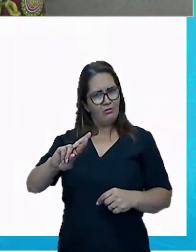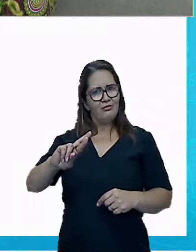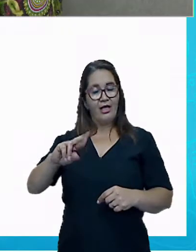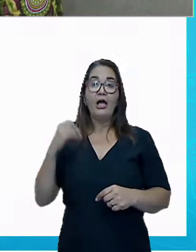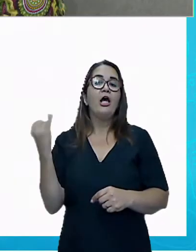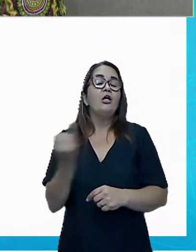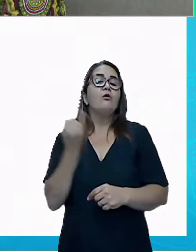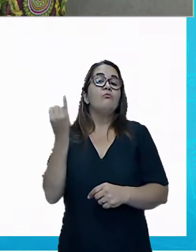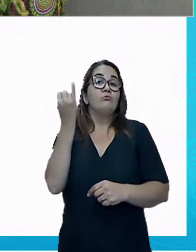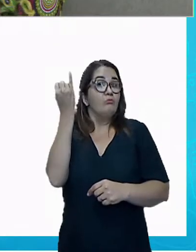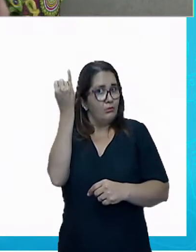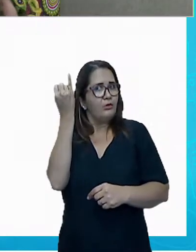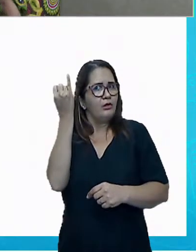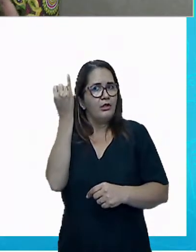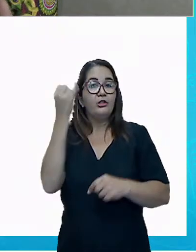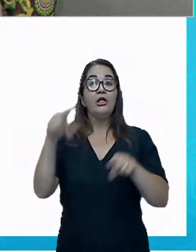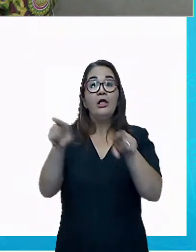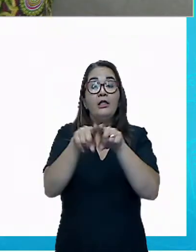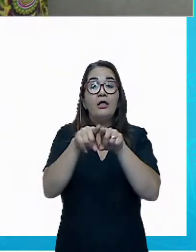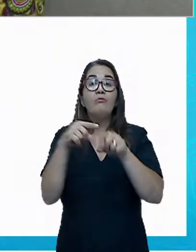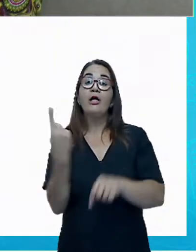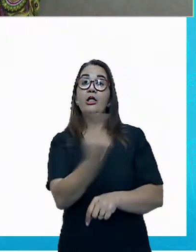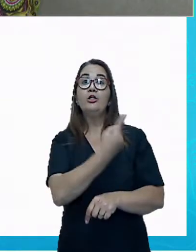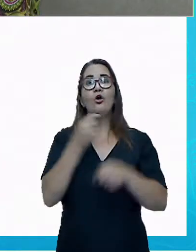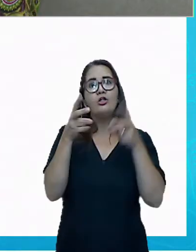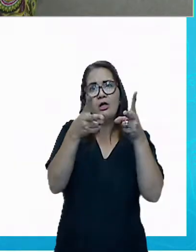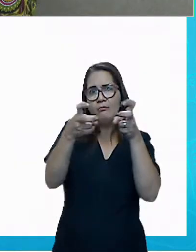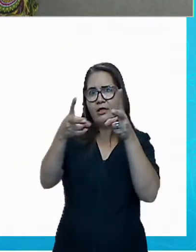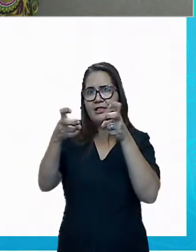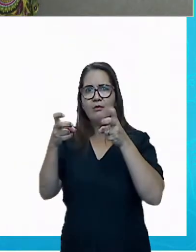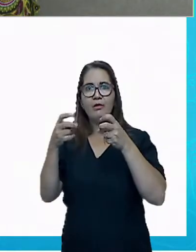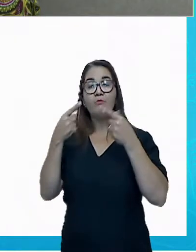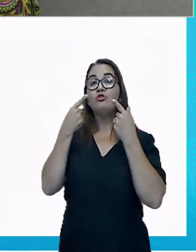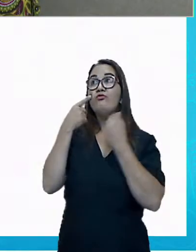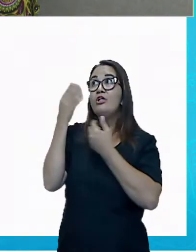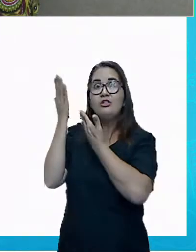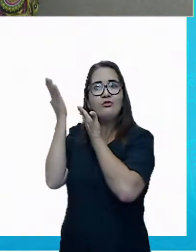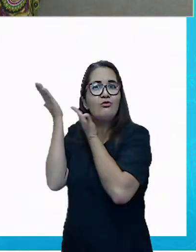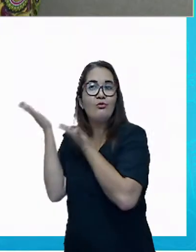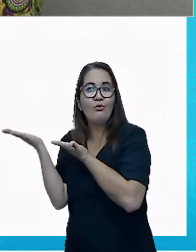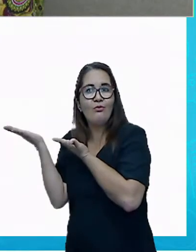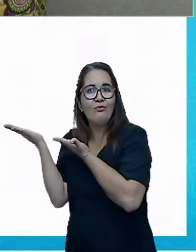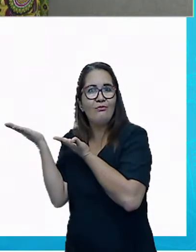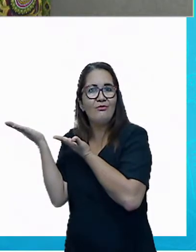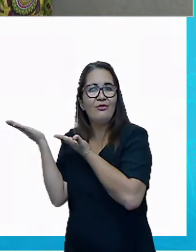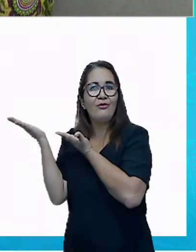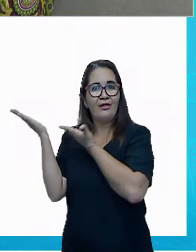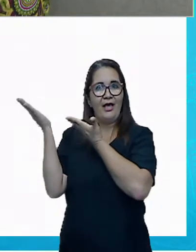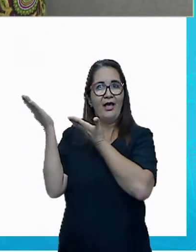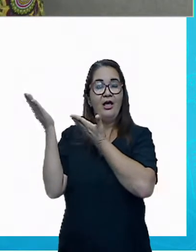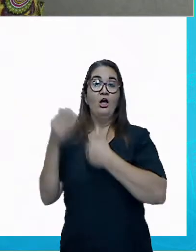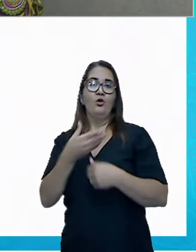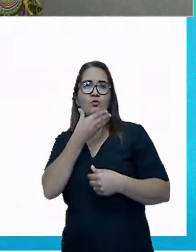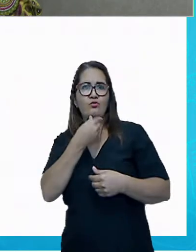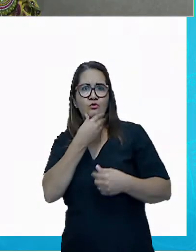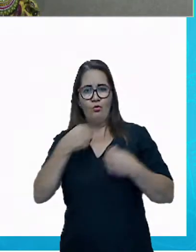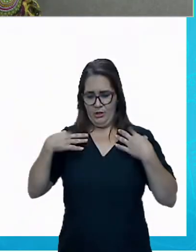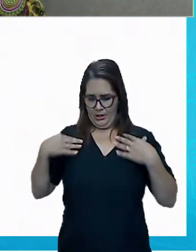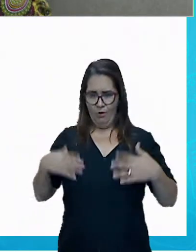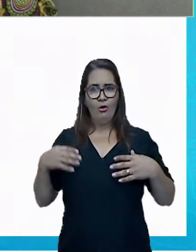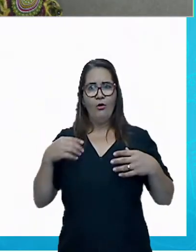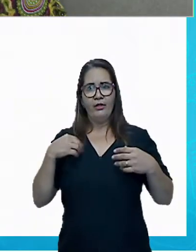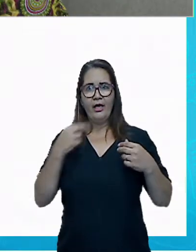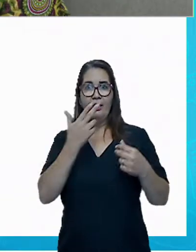E nós também podemos observar que a forma que eles pintam, que eles estão pintados, né, são